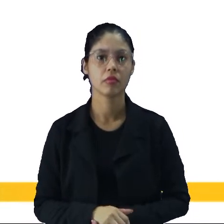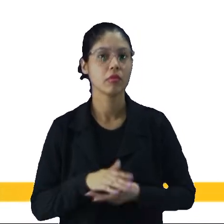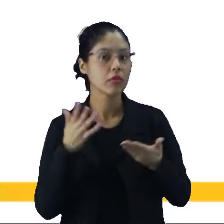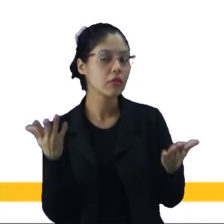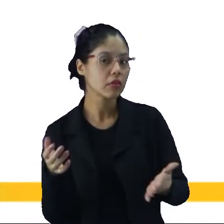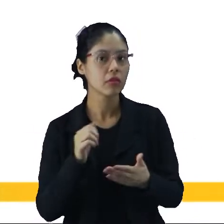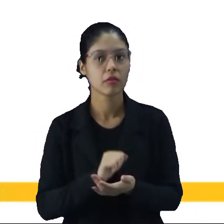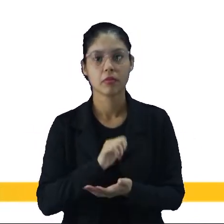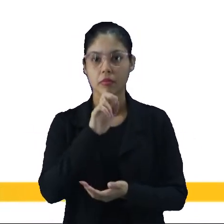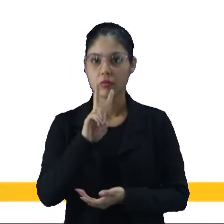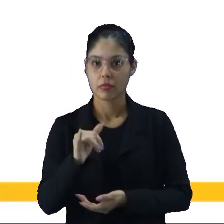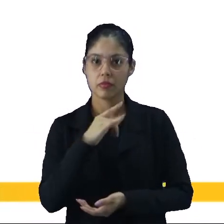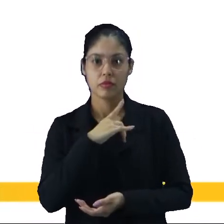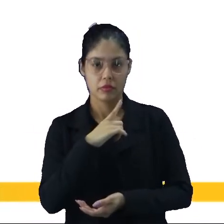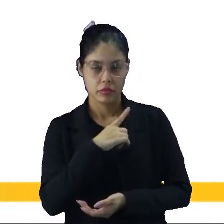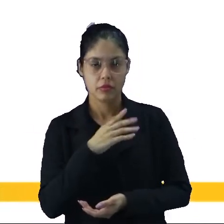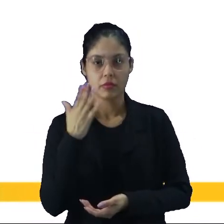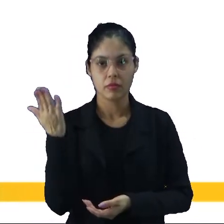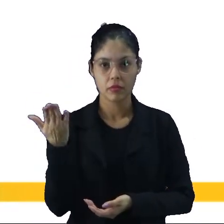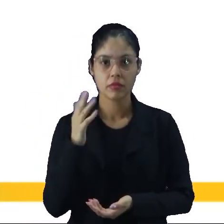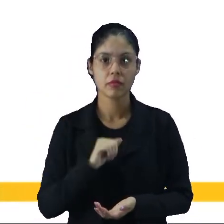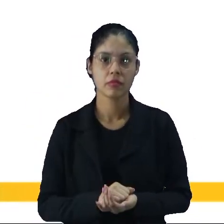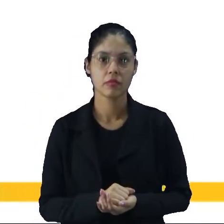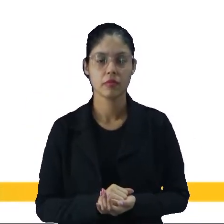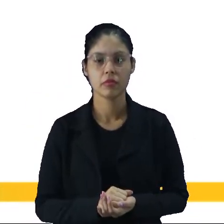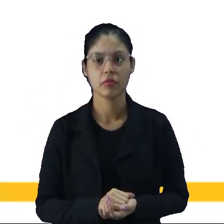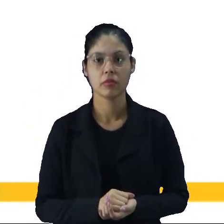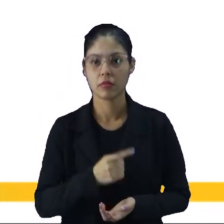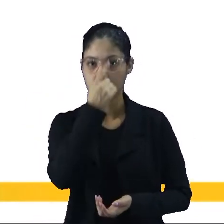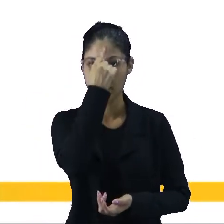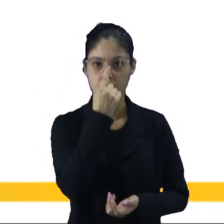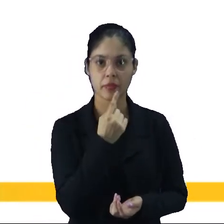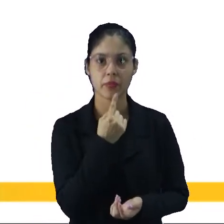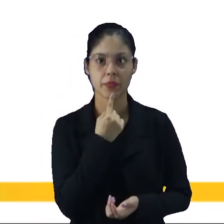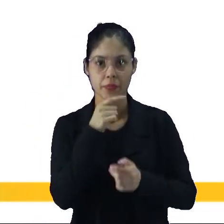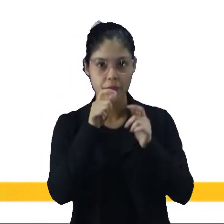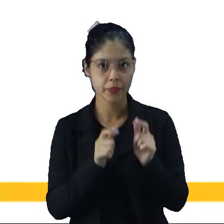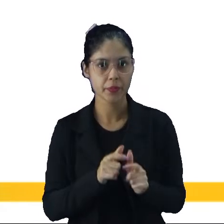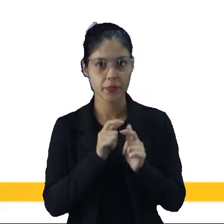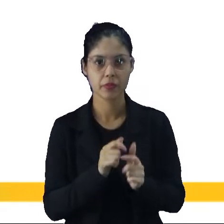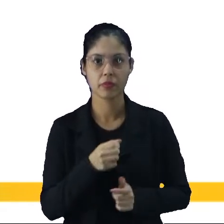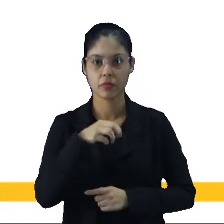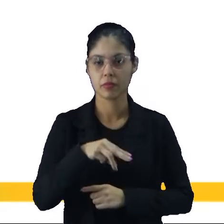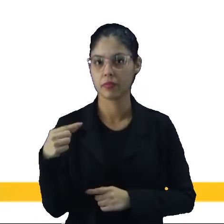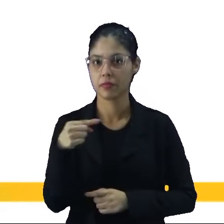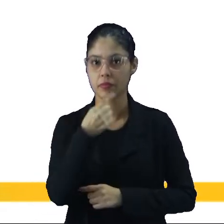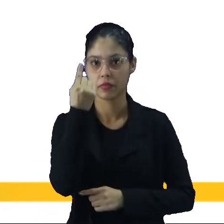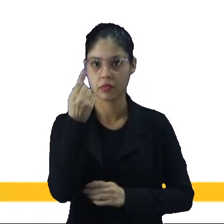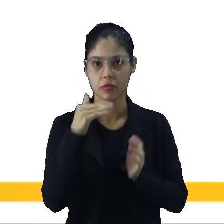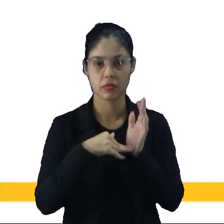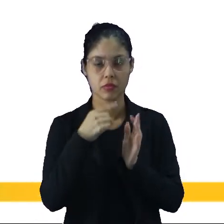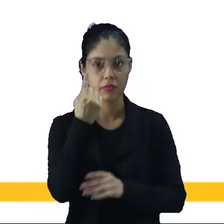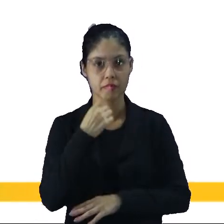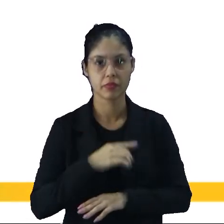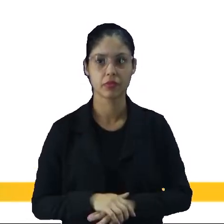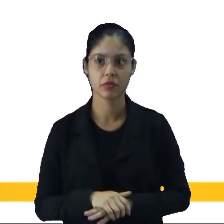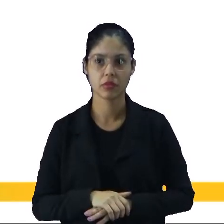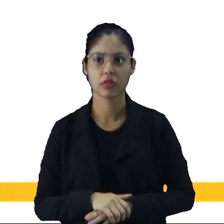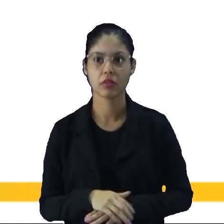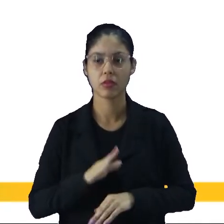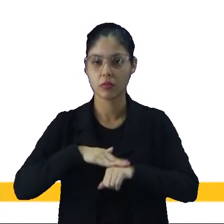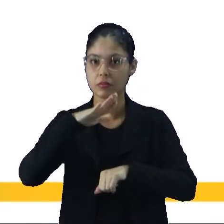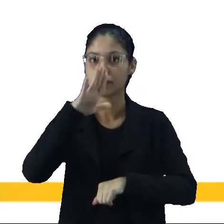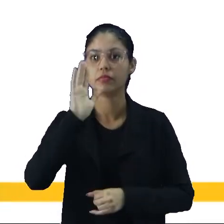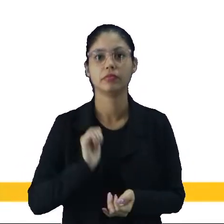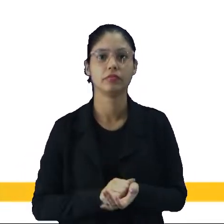Então, ela vai ter esse comportamento variando a imagem de onde? De menos 1 a 1. O